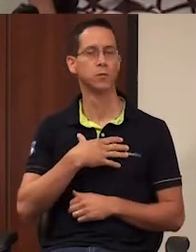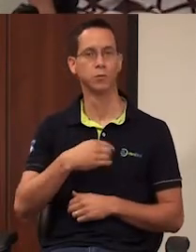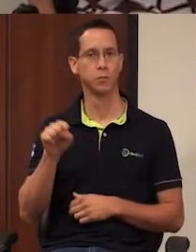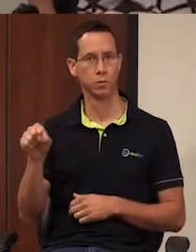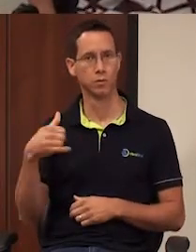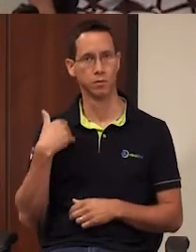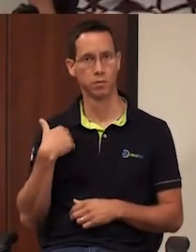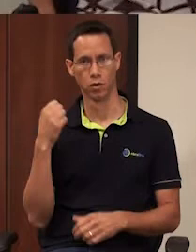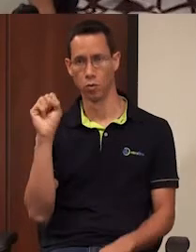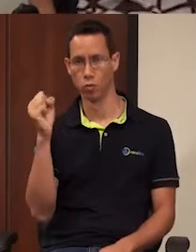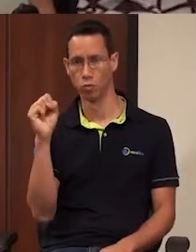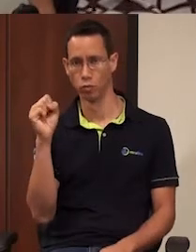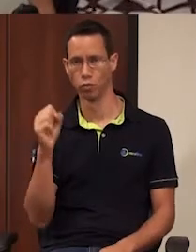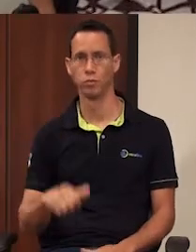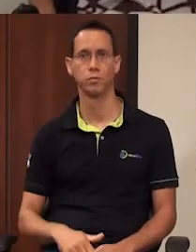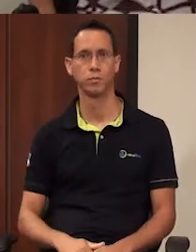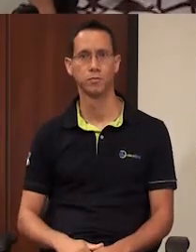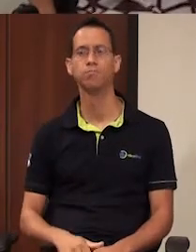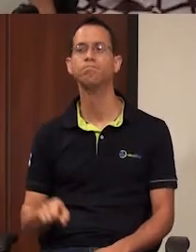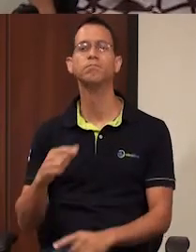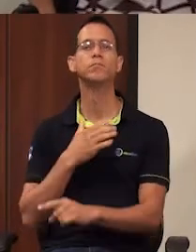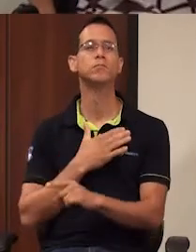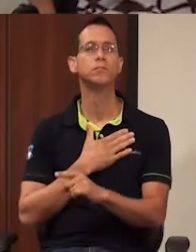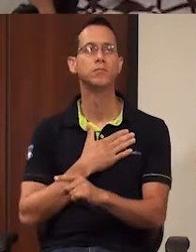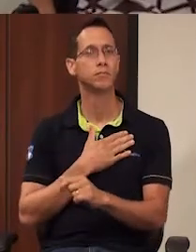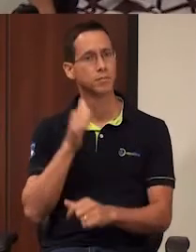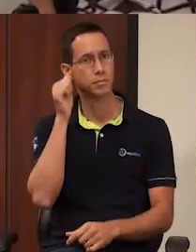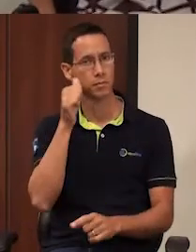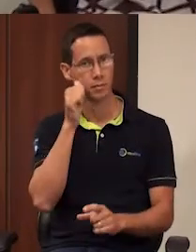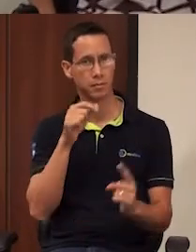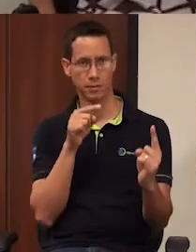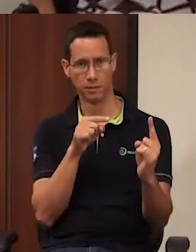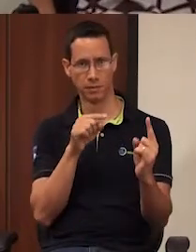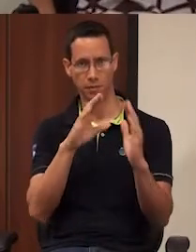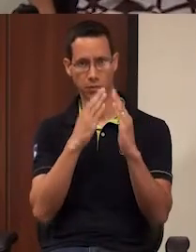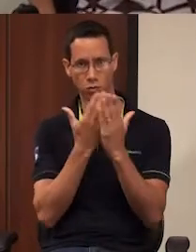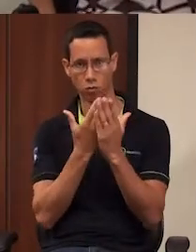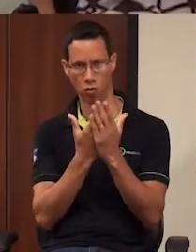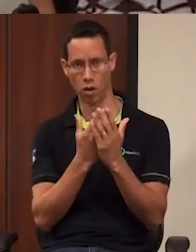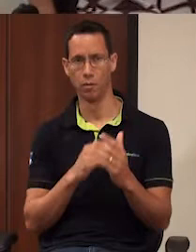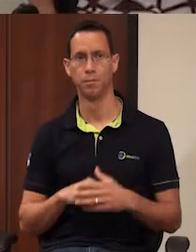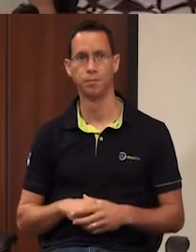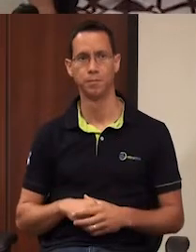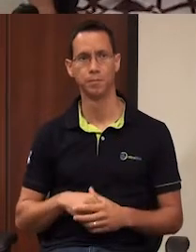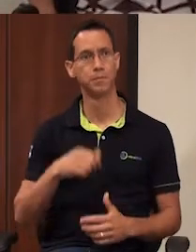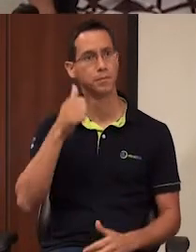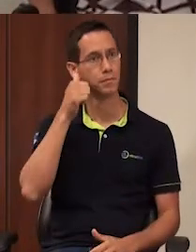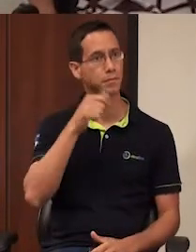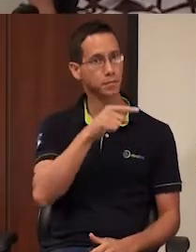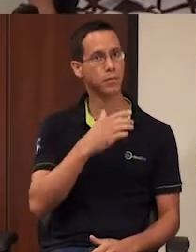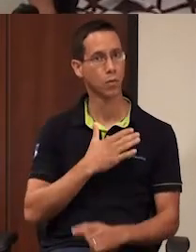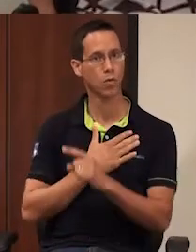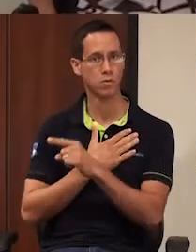anos e ele é apaixonado por uma menina da escola, e a menina gostava muito